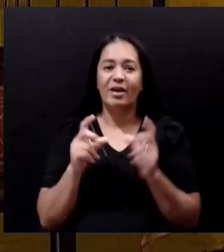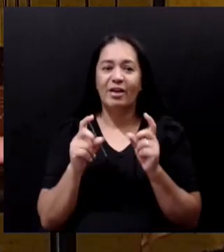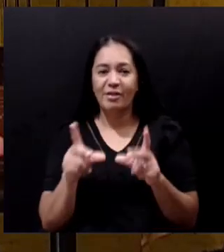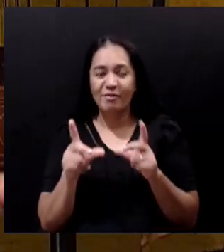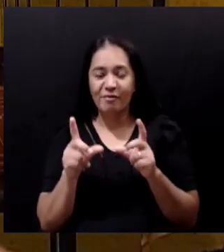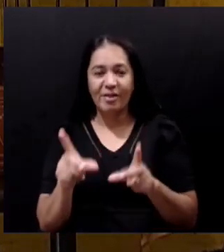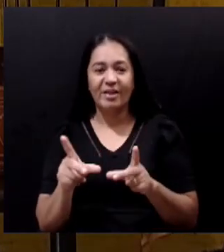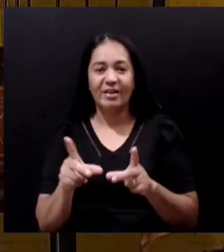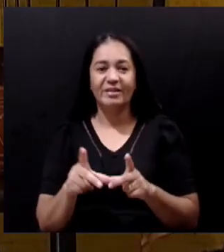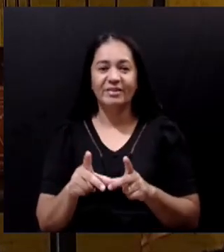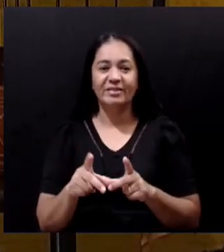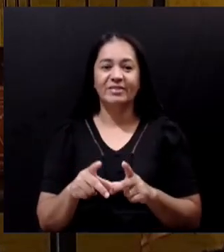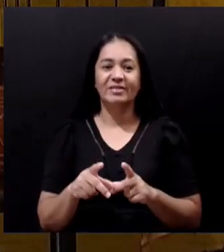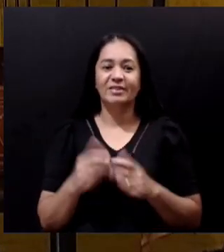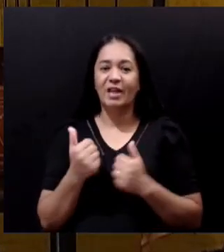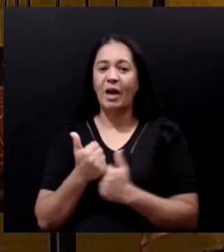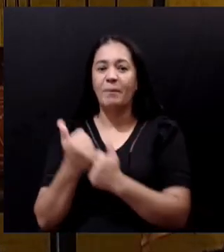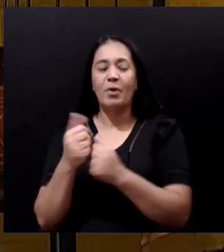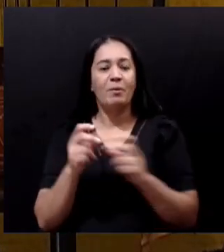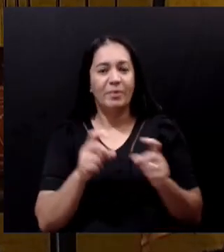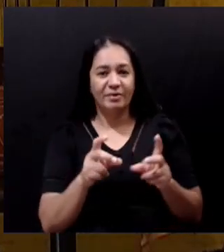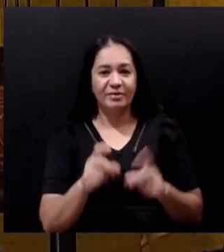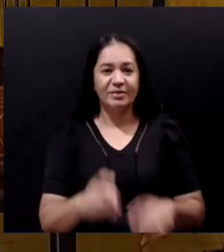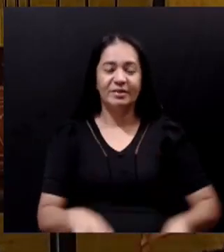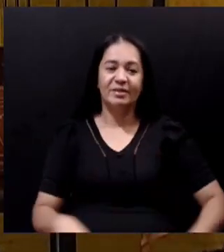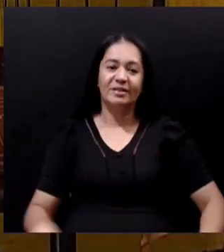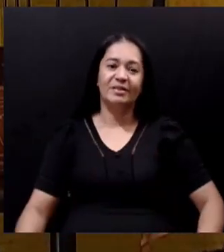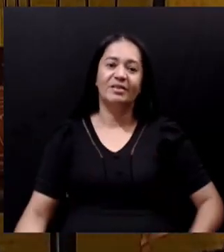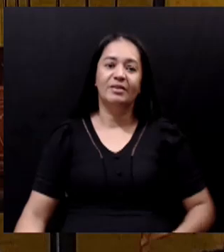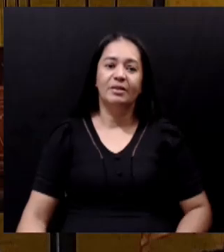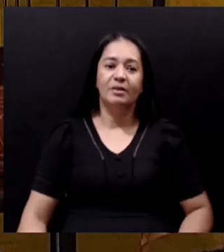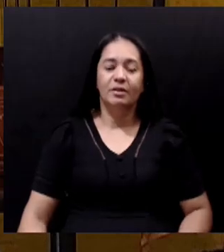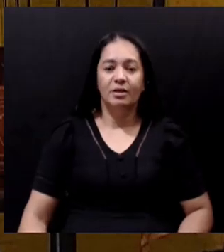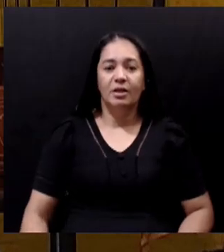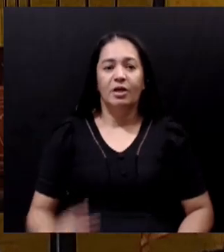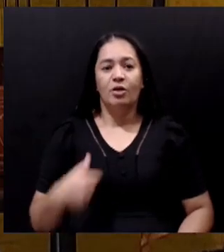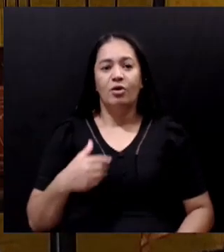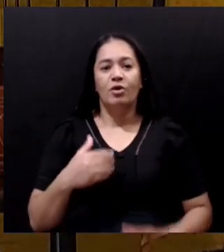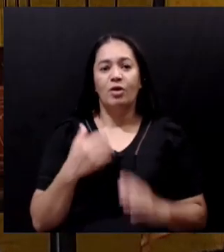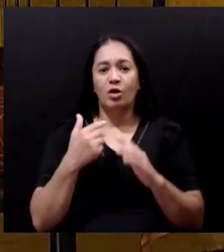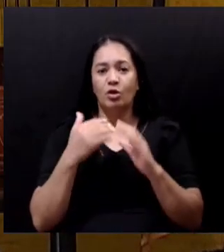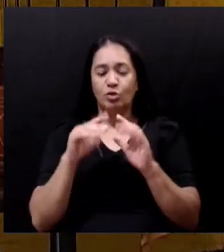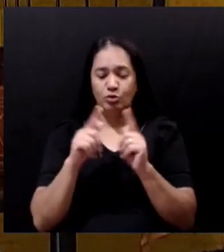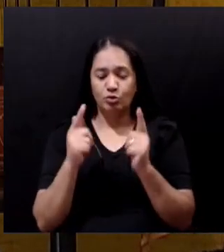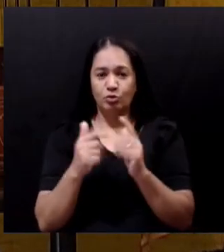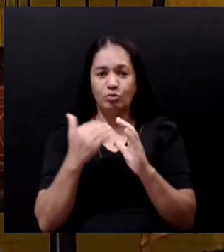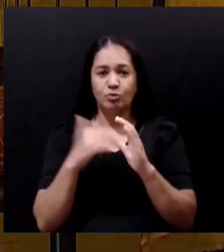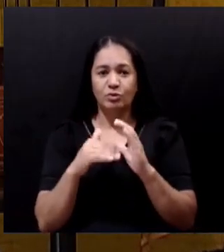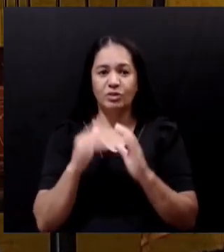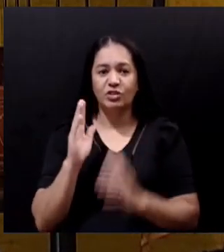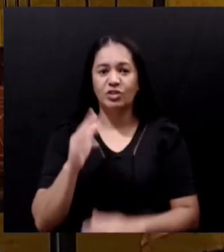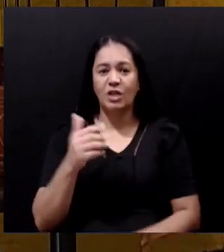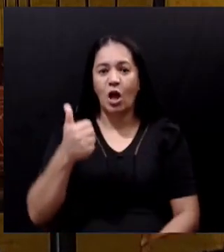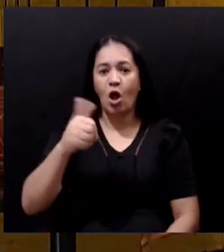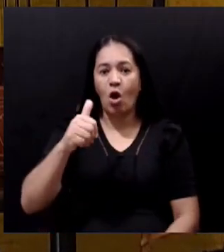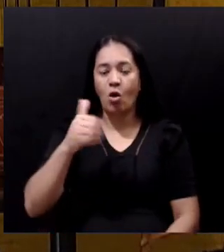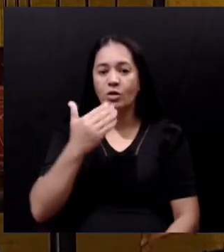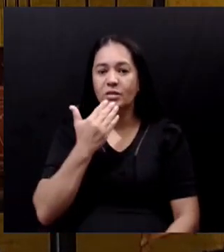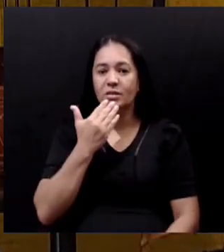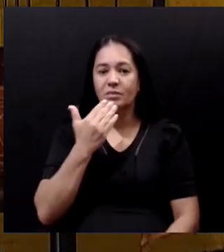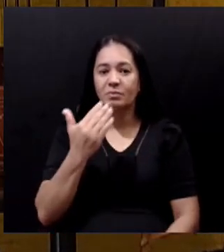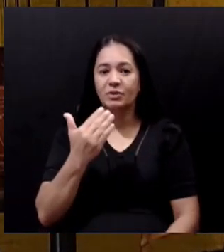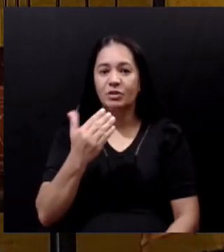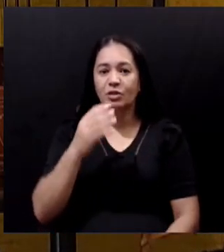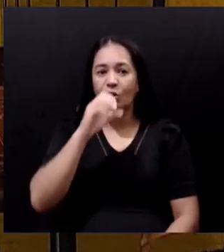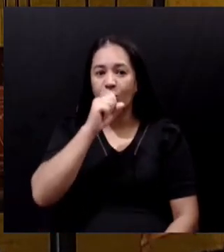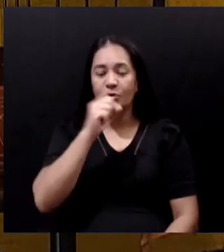apoio para vender para as pessoas. Aí comecei, quando eu joguei no grupo, já tinha 11 pedidos para o sábado, sem as pessoas saber como que era o